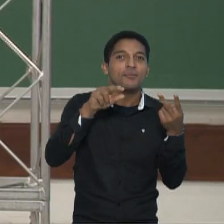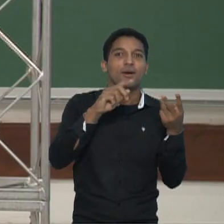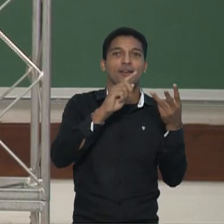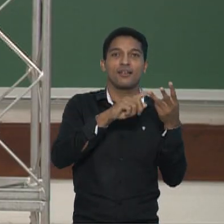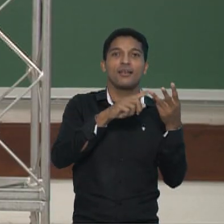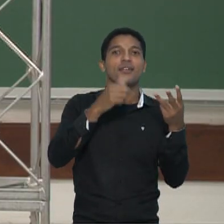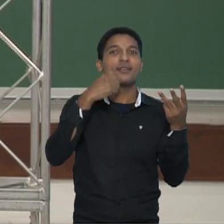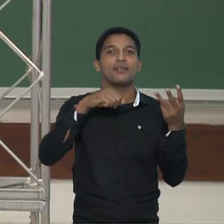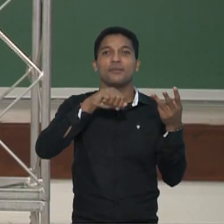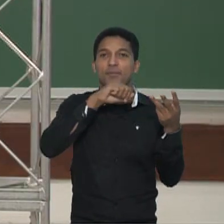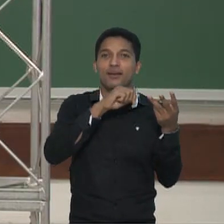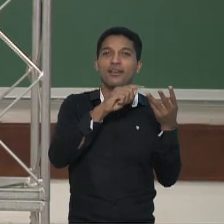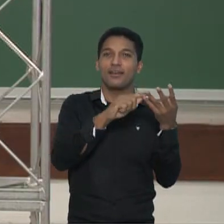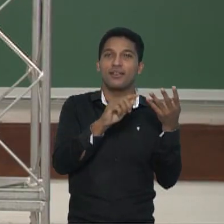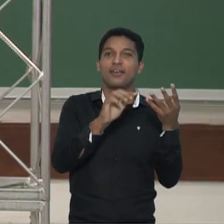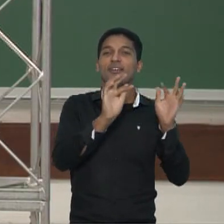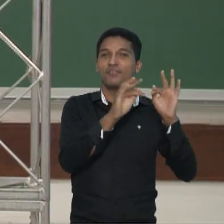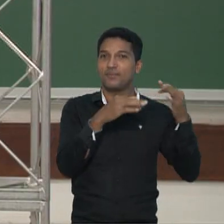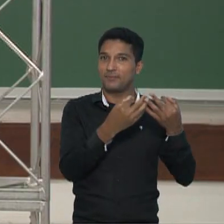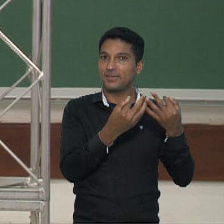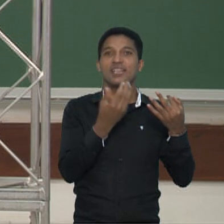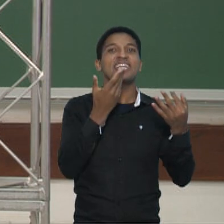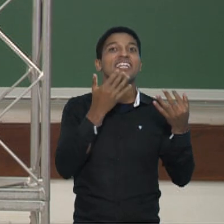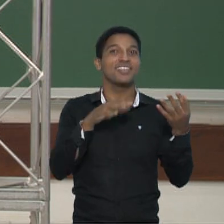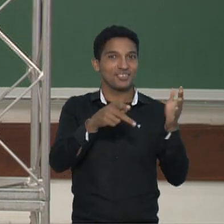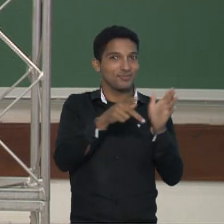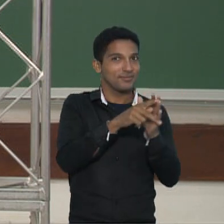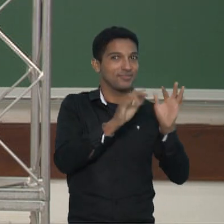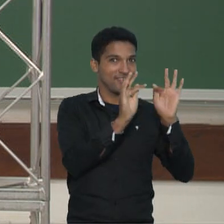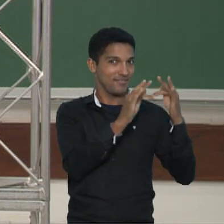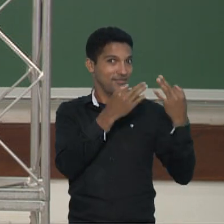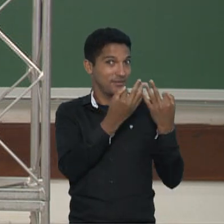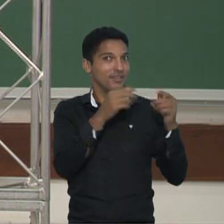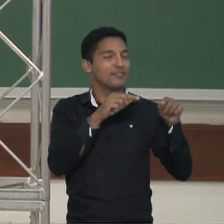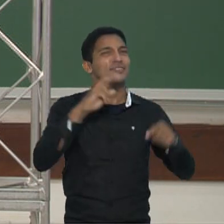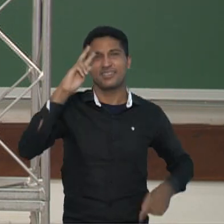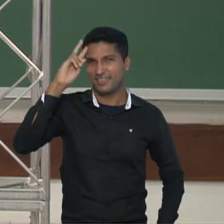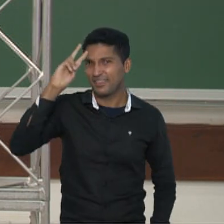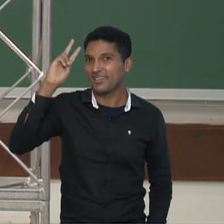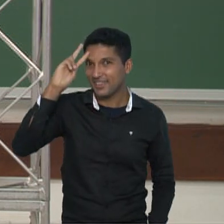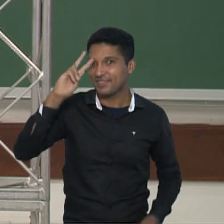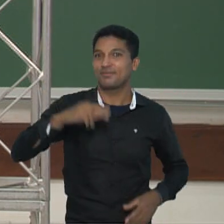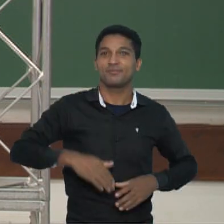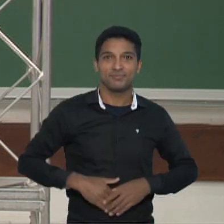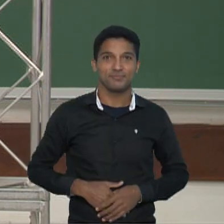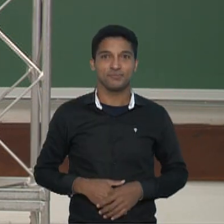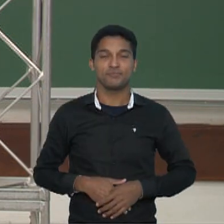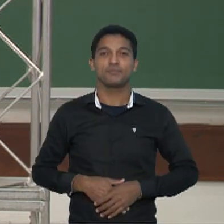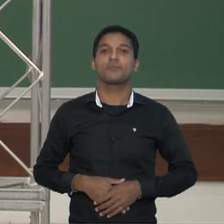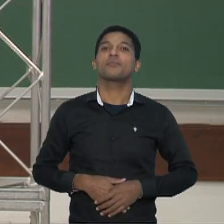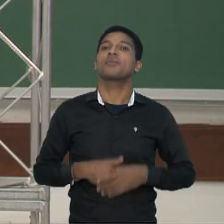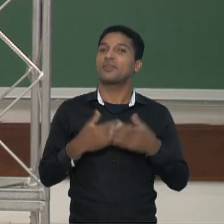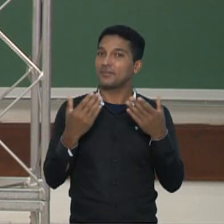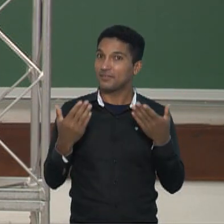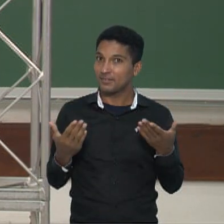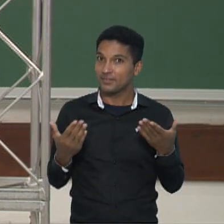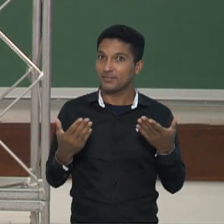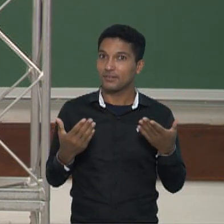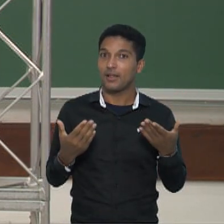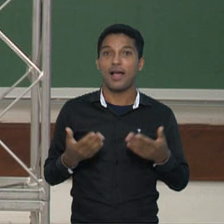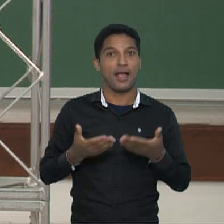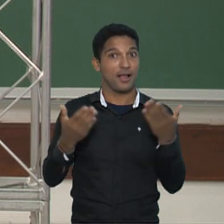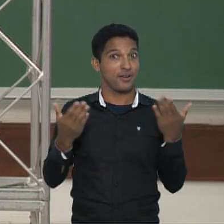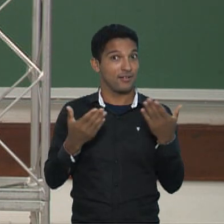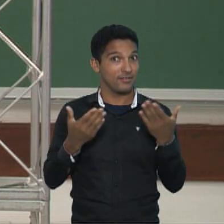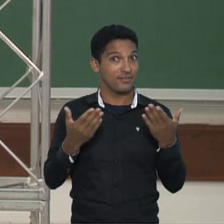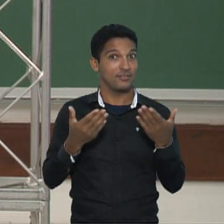as children desta family, ok? Chegamos então no nosso ponto,